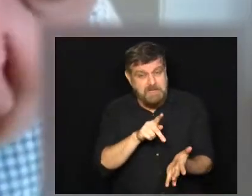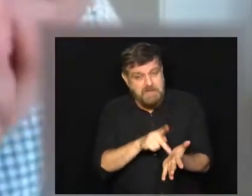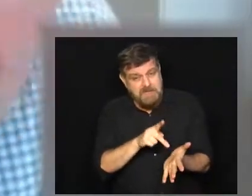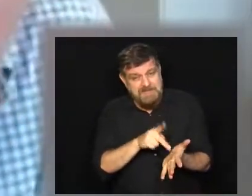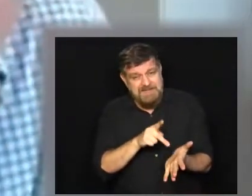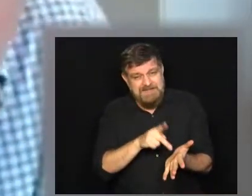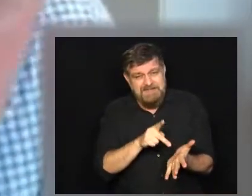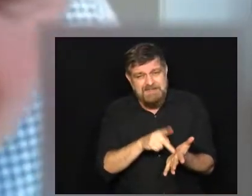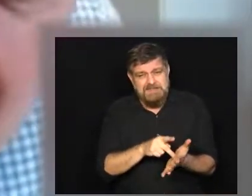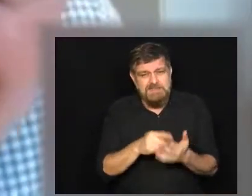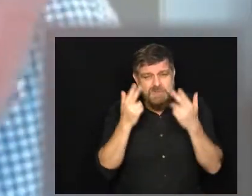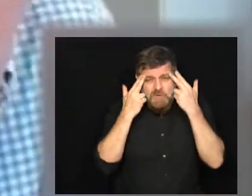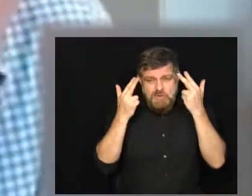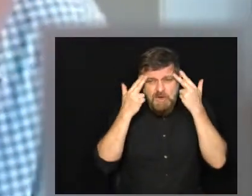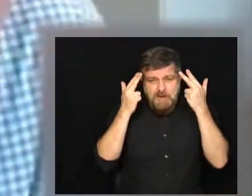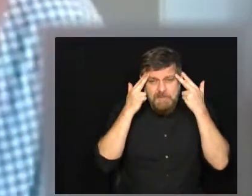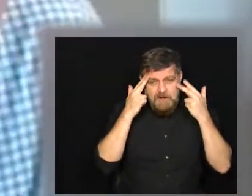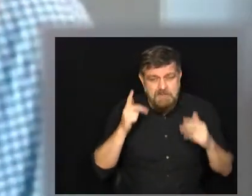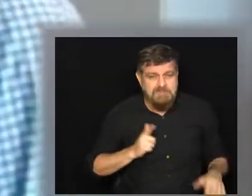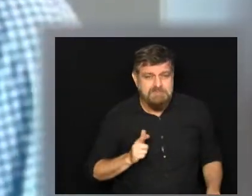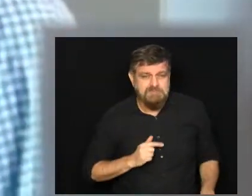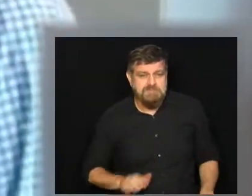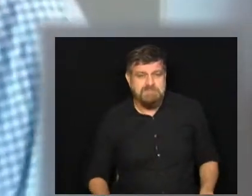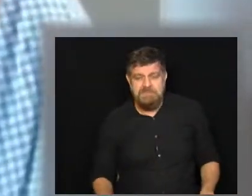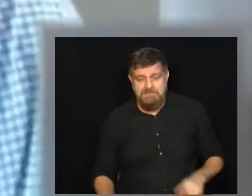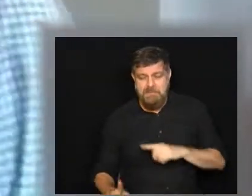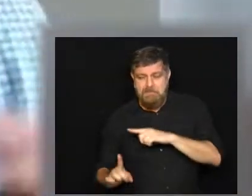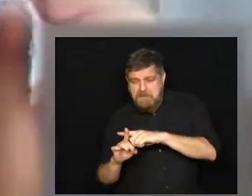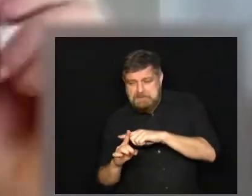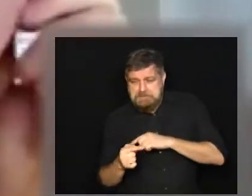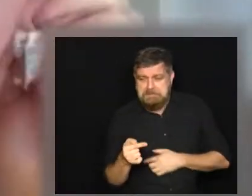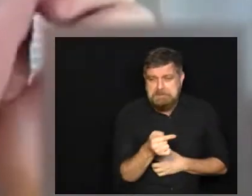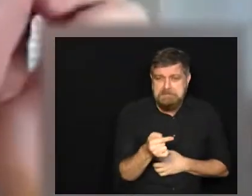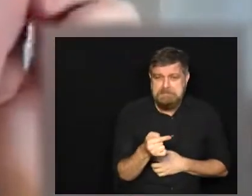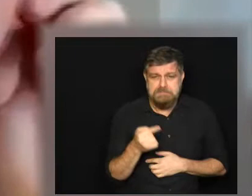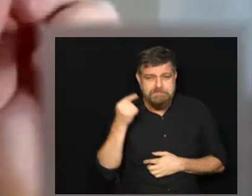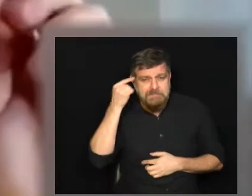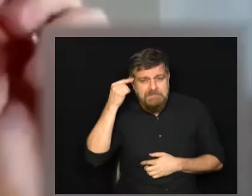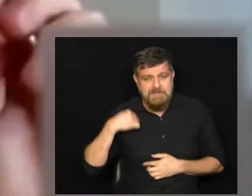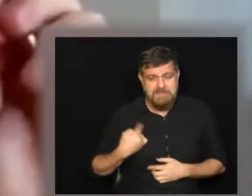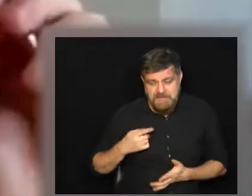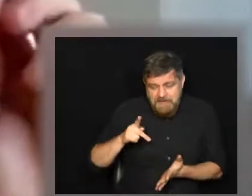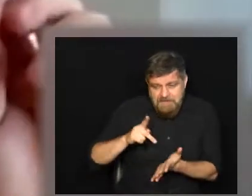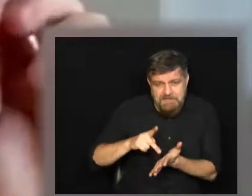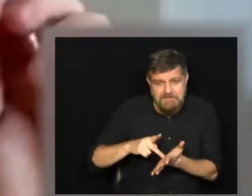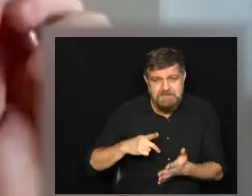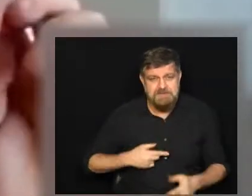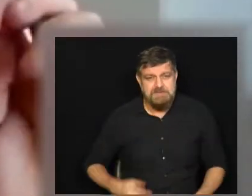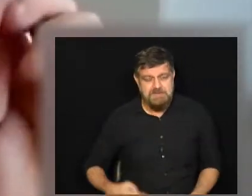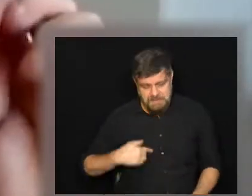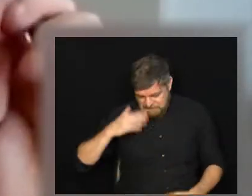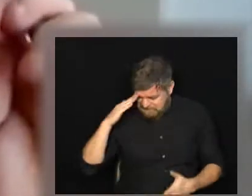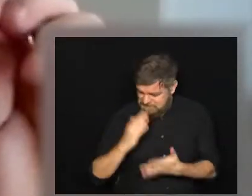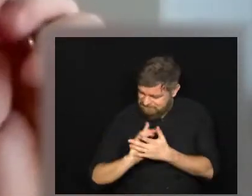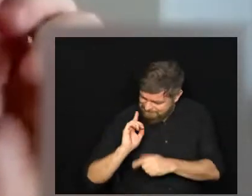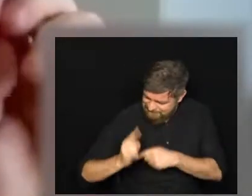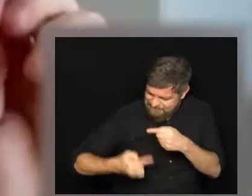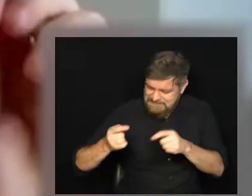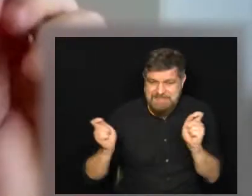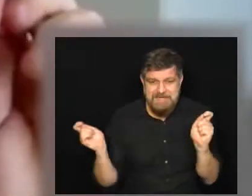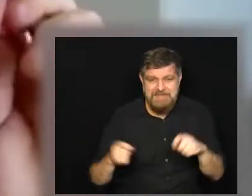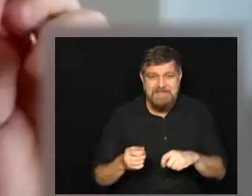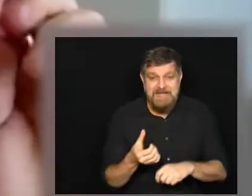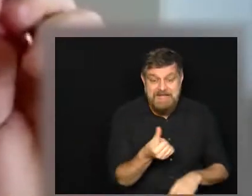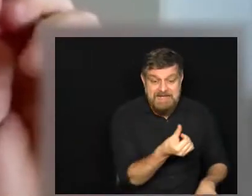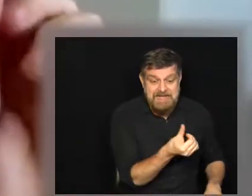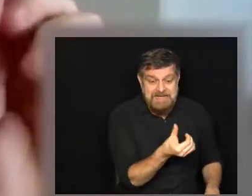realidade normal, nem muito otimista, nem muito pessimista. Na realidade otimista, pode ser até que chegue 60